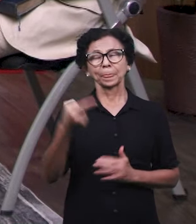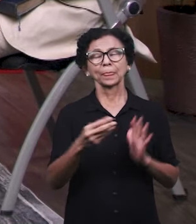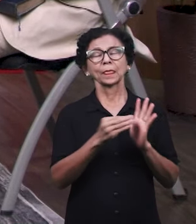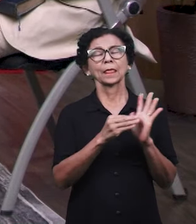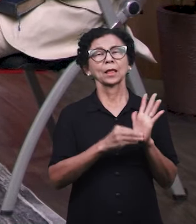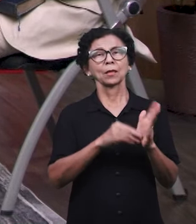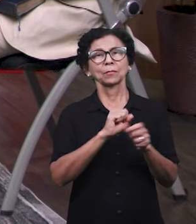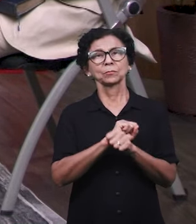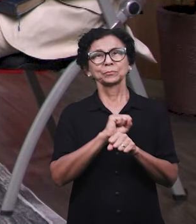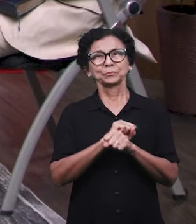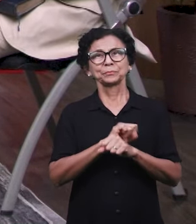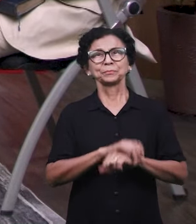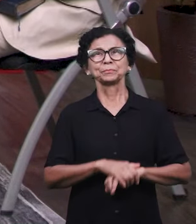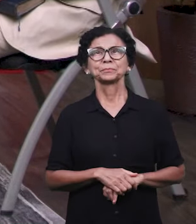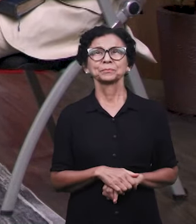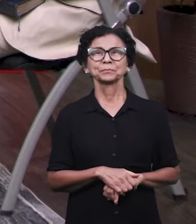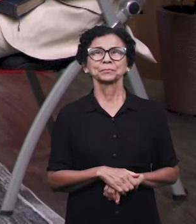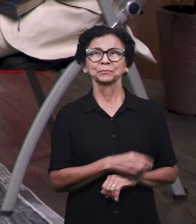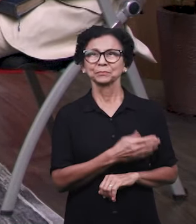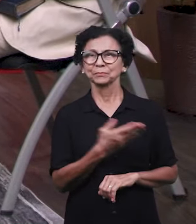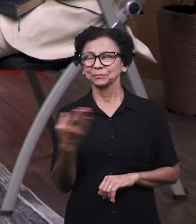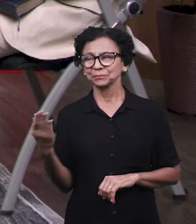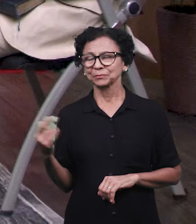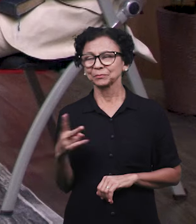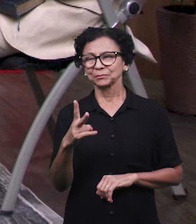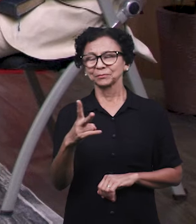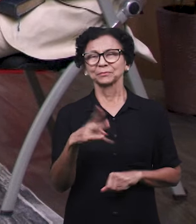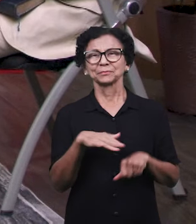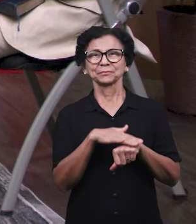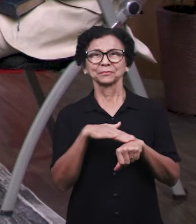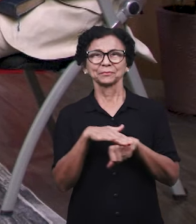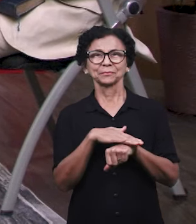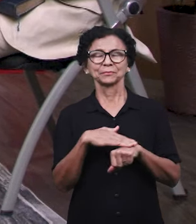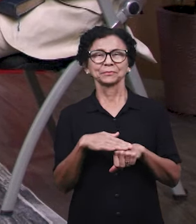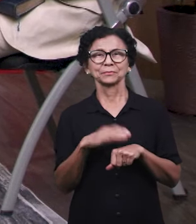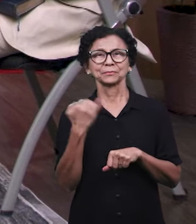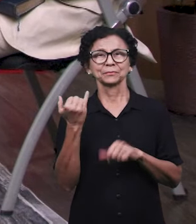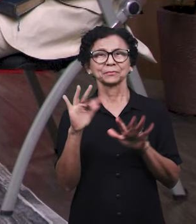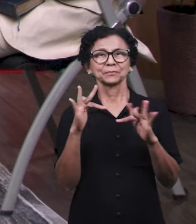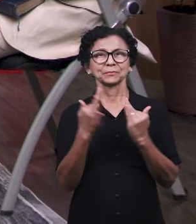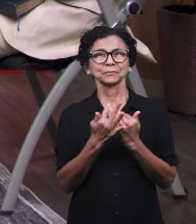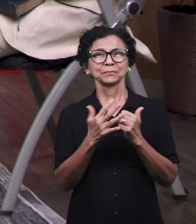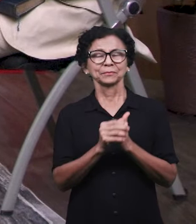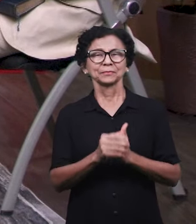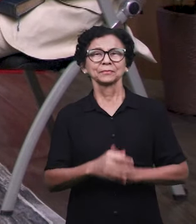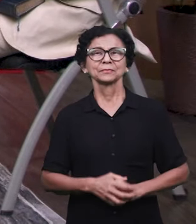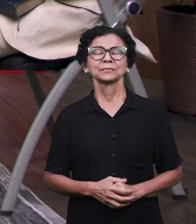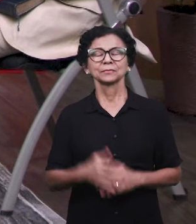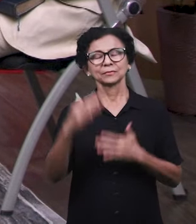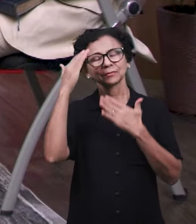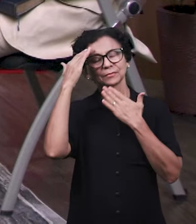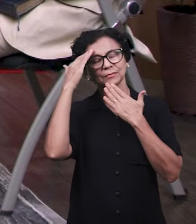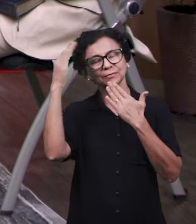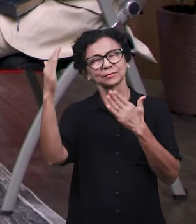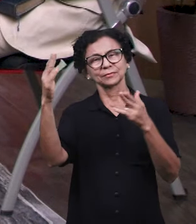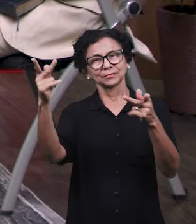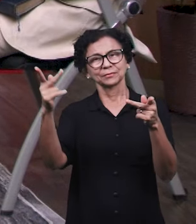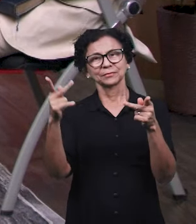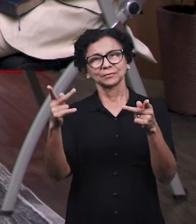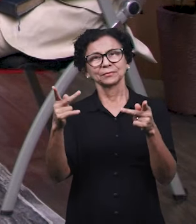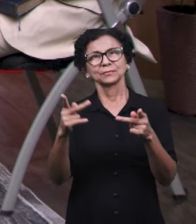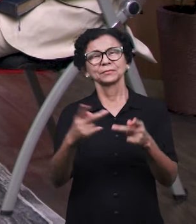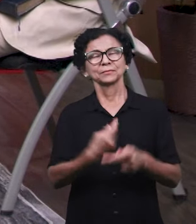nós e para as nossas famílias. Amém, irmãos? Amém. Ótimo. Obrigada pela visita, pela presença maravilhosa. Paz do Senhor.